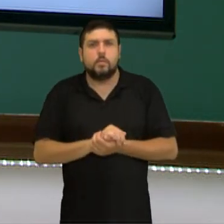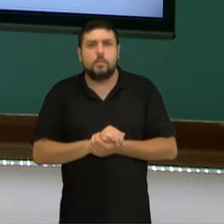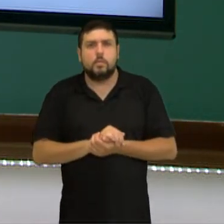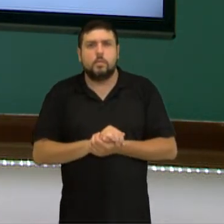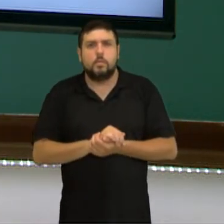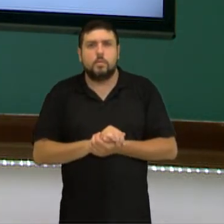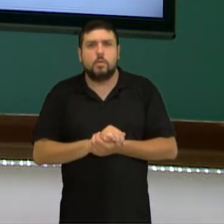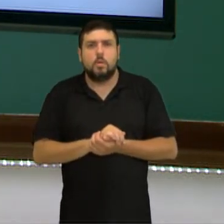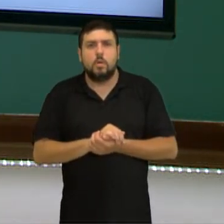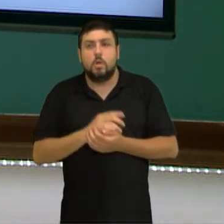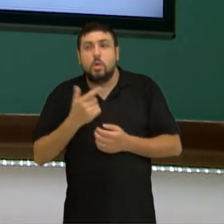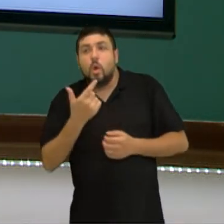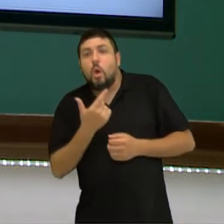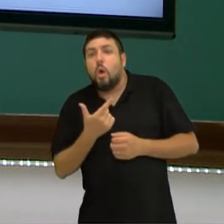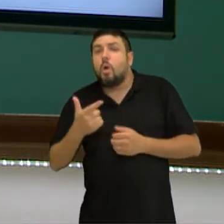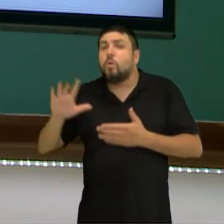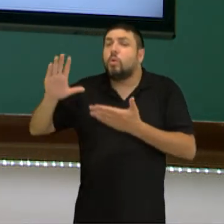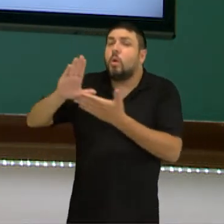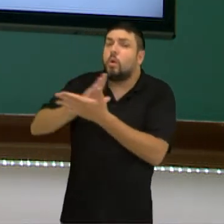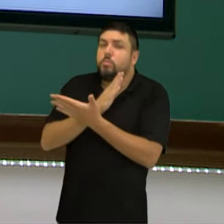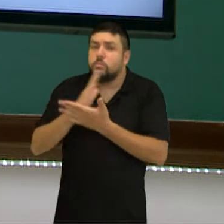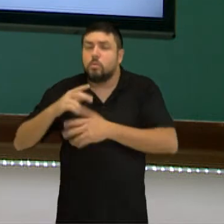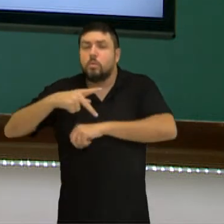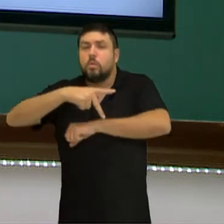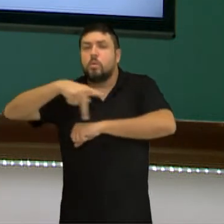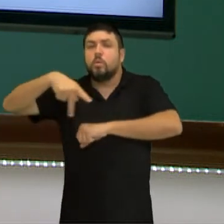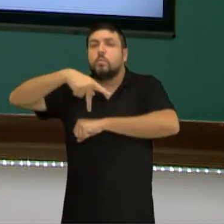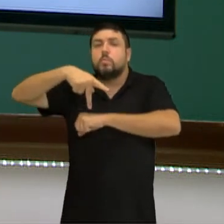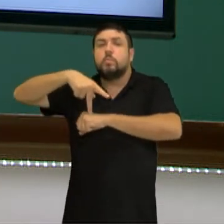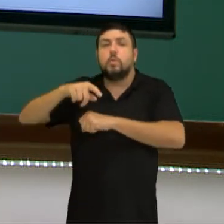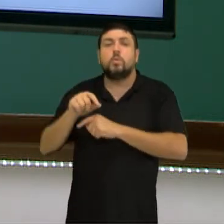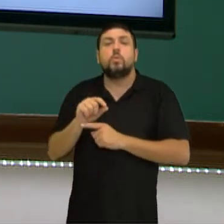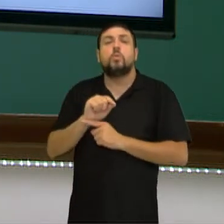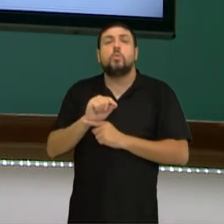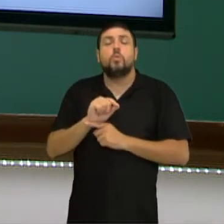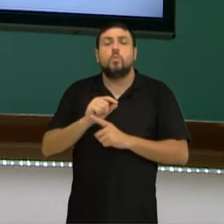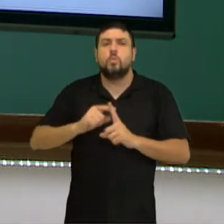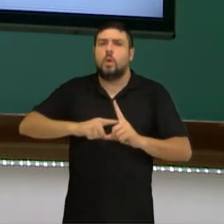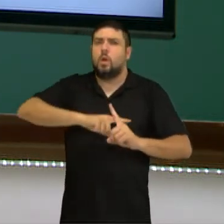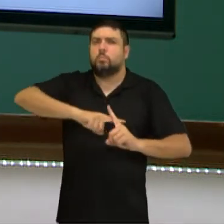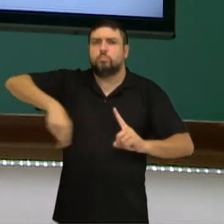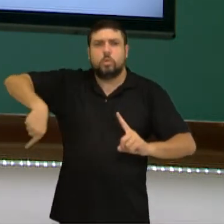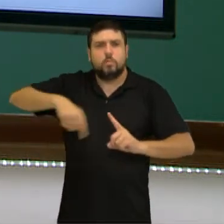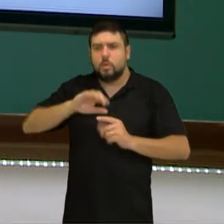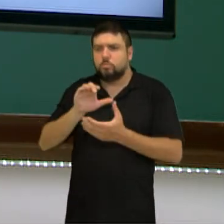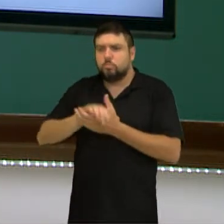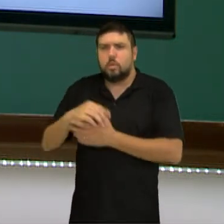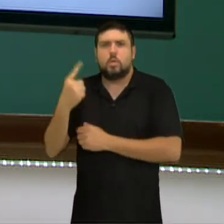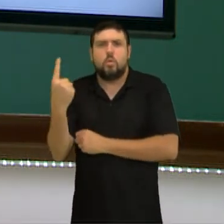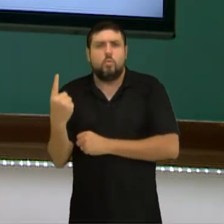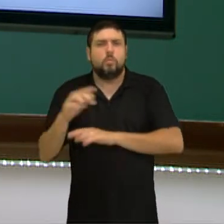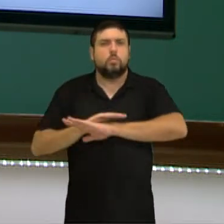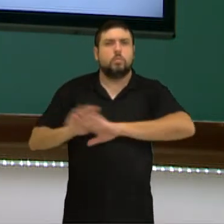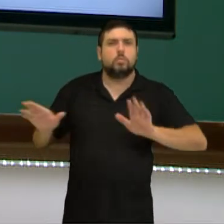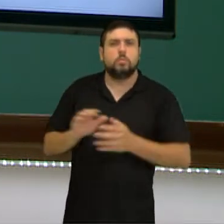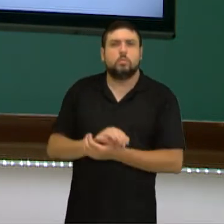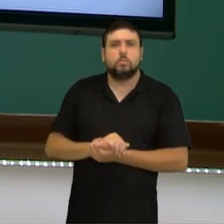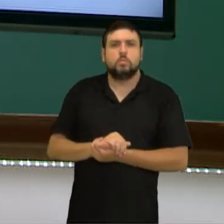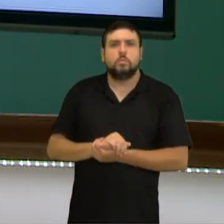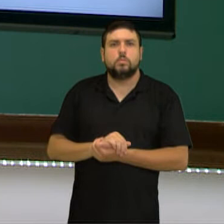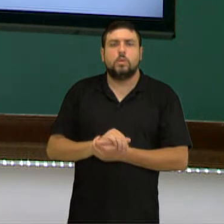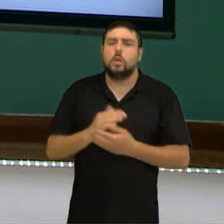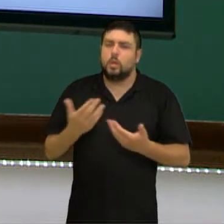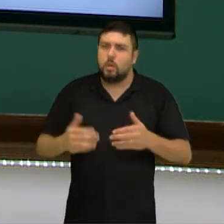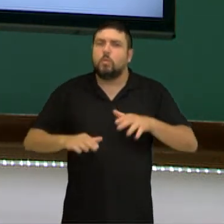mesma época, mas em outro lugar, outro local, em outro espaço, isso já não é aceito. Então, muda